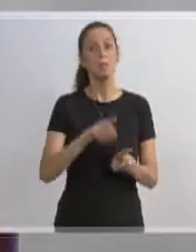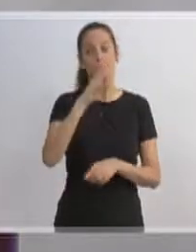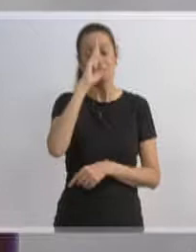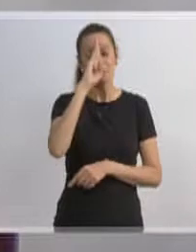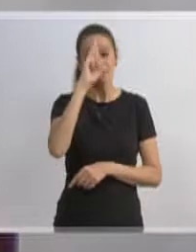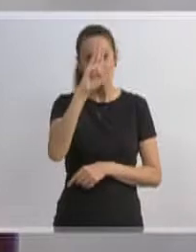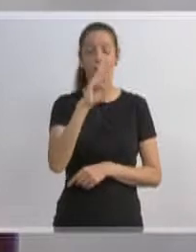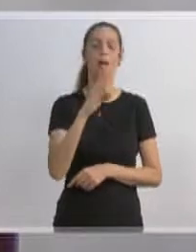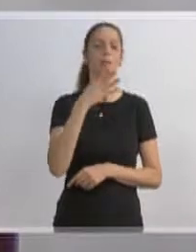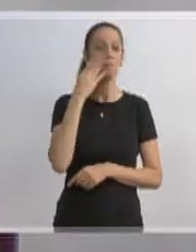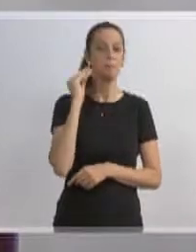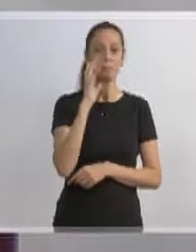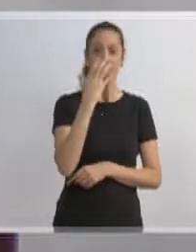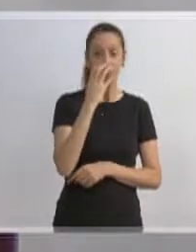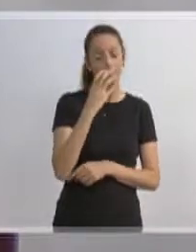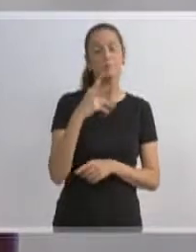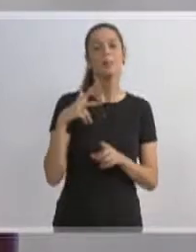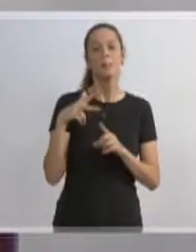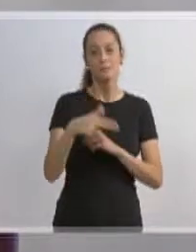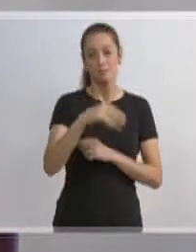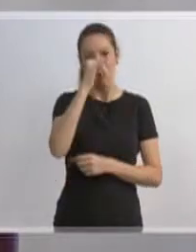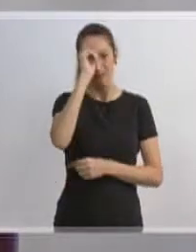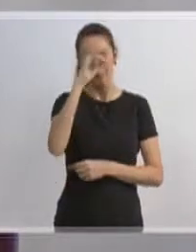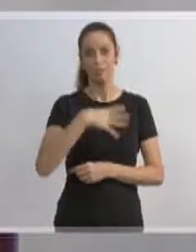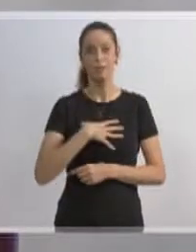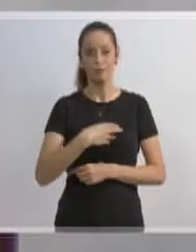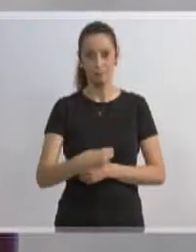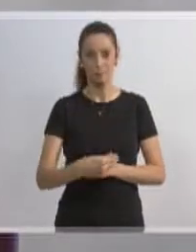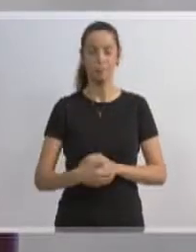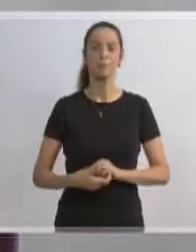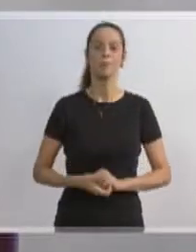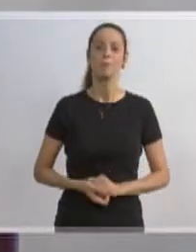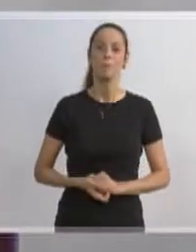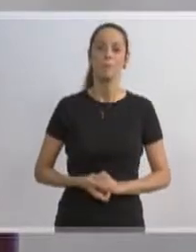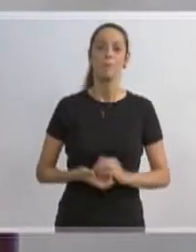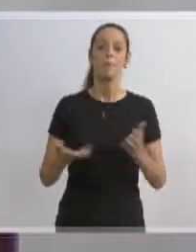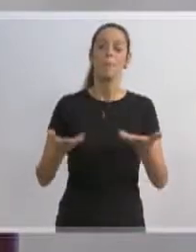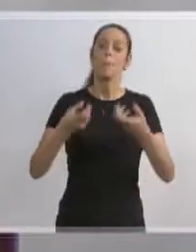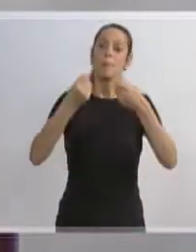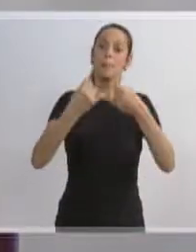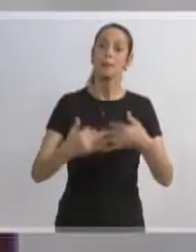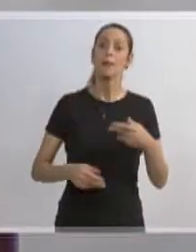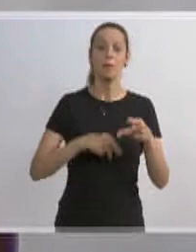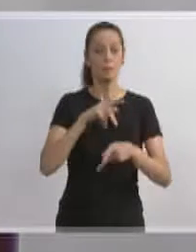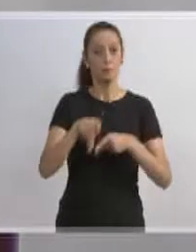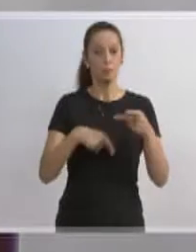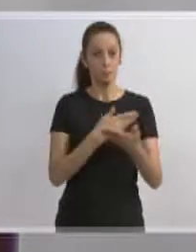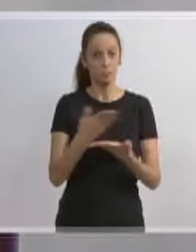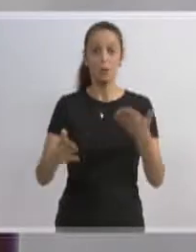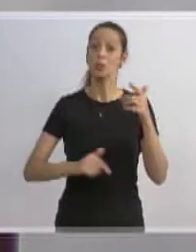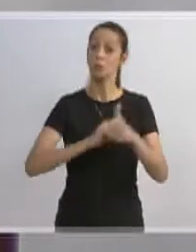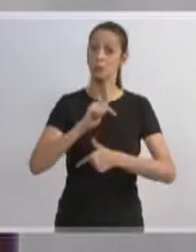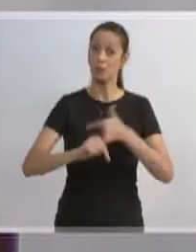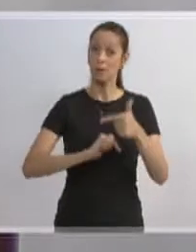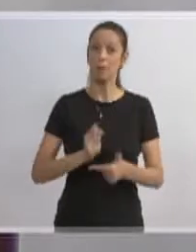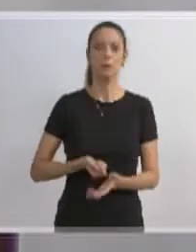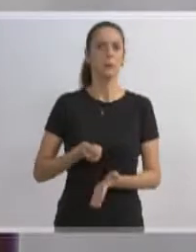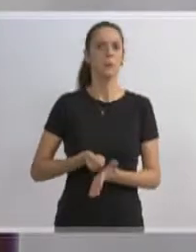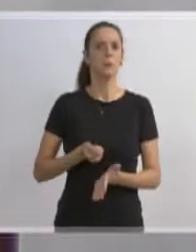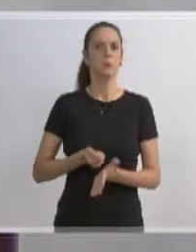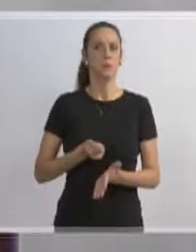está previsto no Código de Proteção Animal. Então, deixa claro para a população esse nosso trabalho aqui